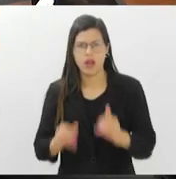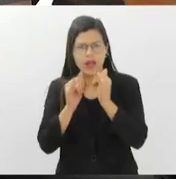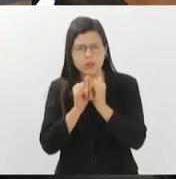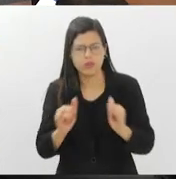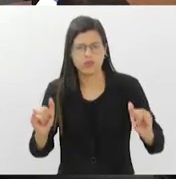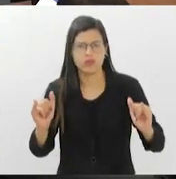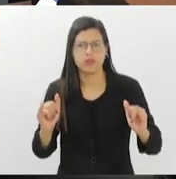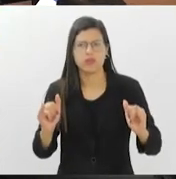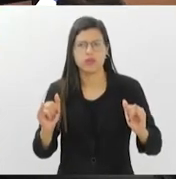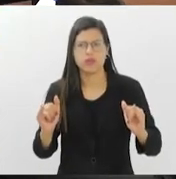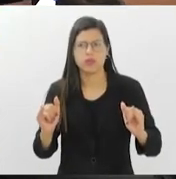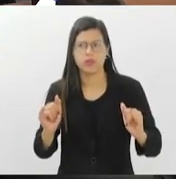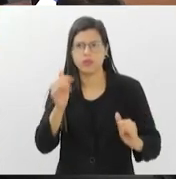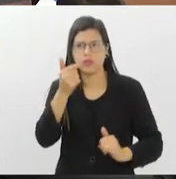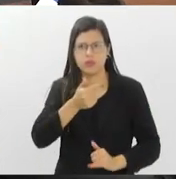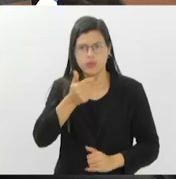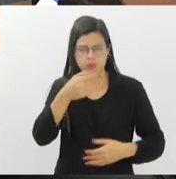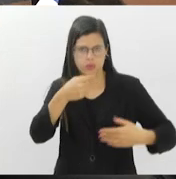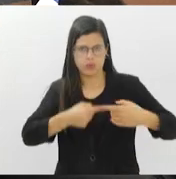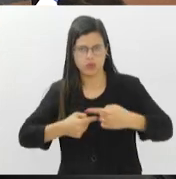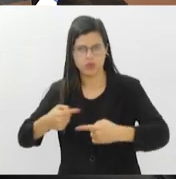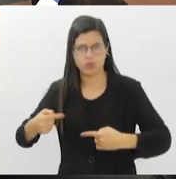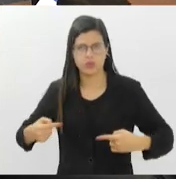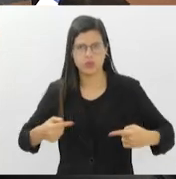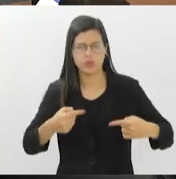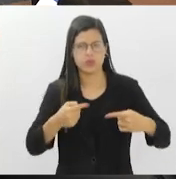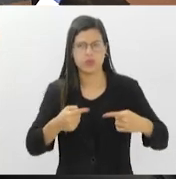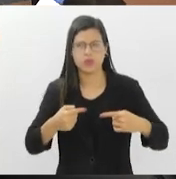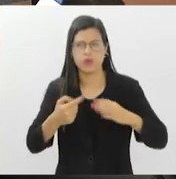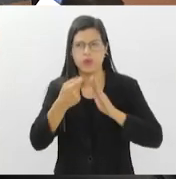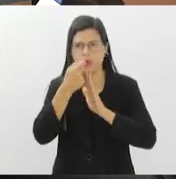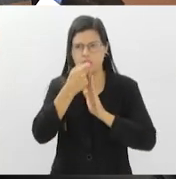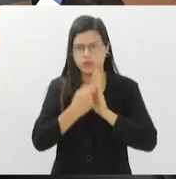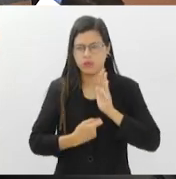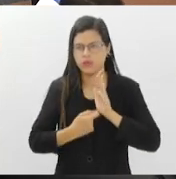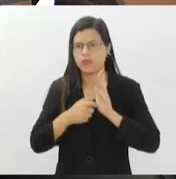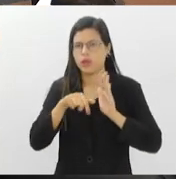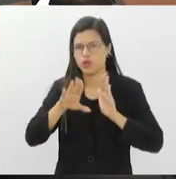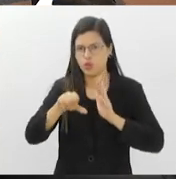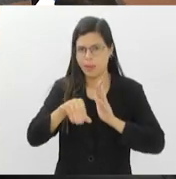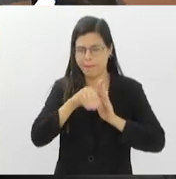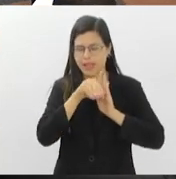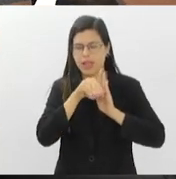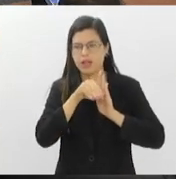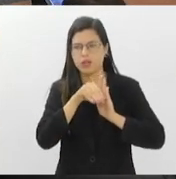Anuncio, em segunda discussão, redação do vencido assim emendada.